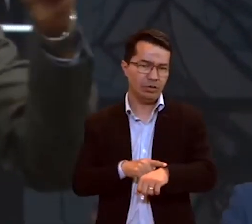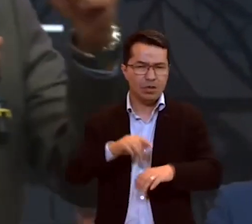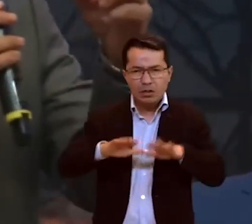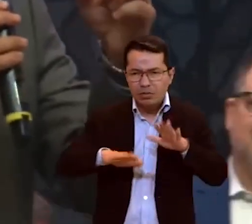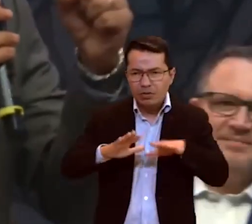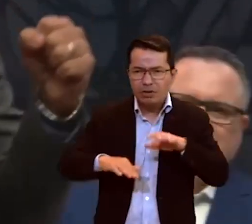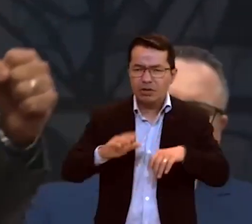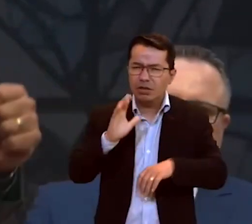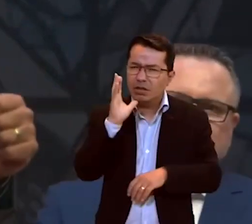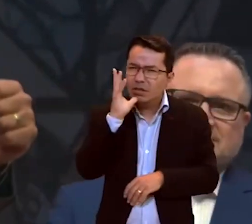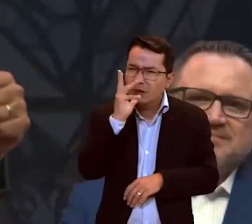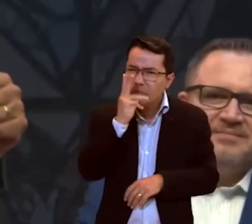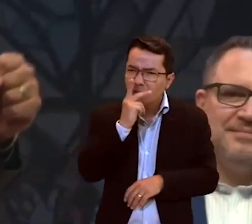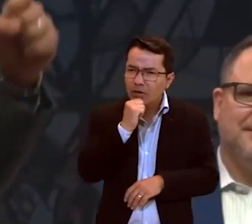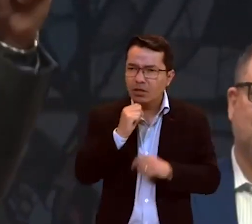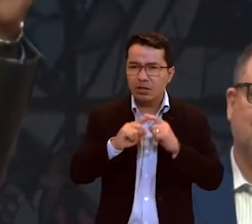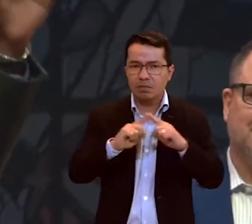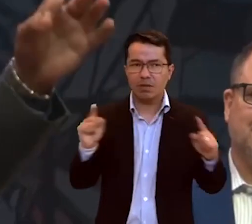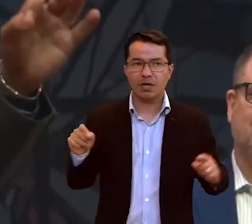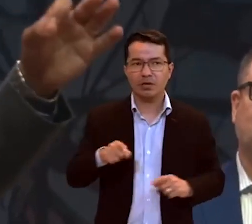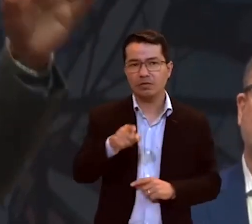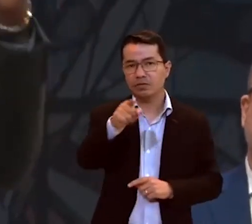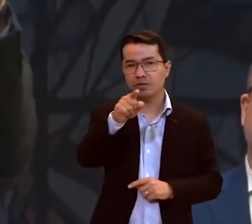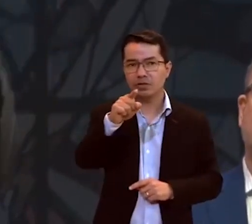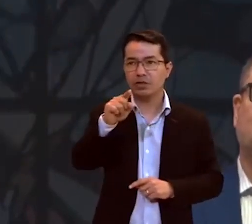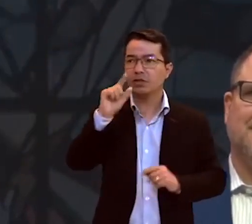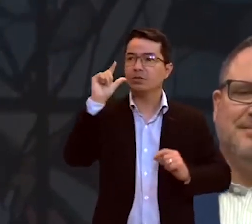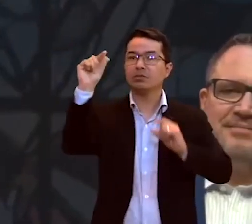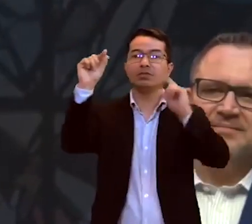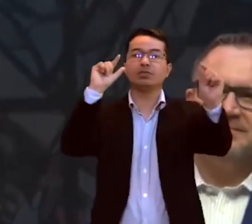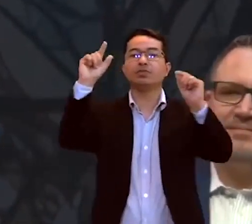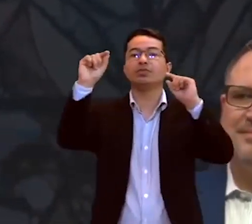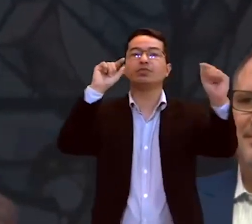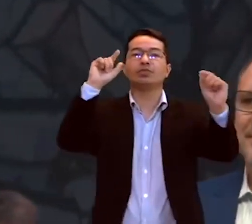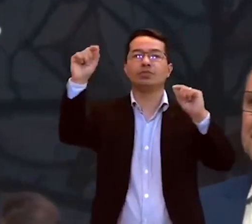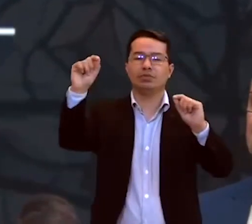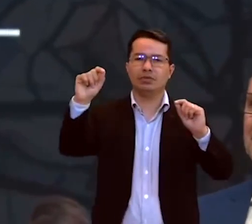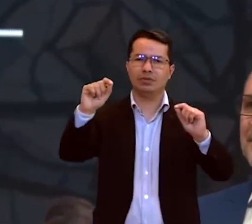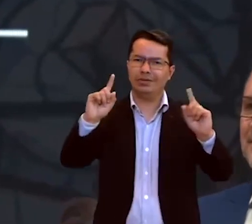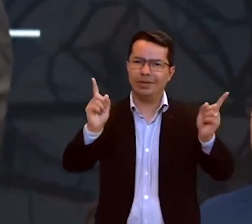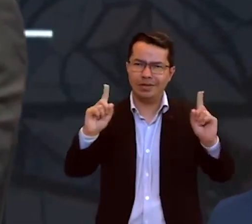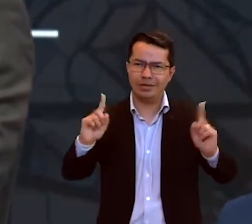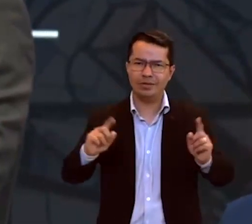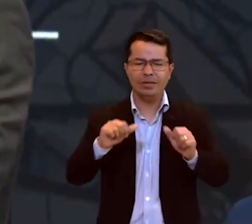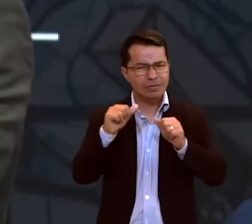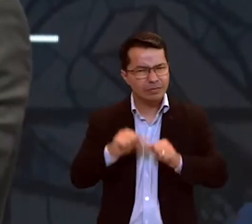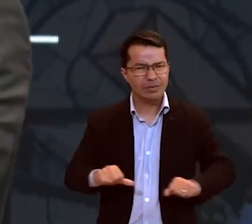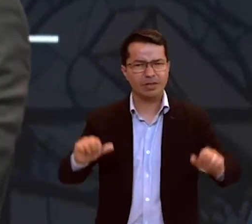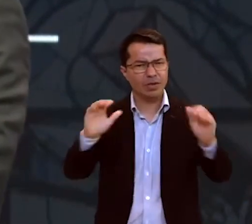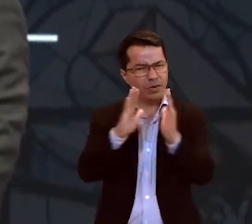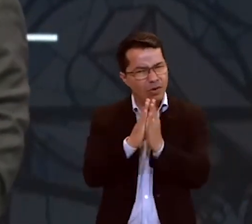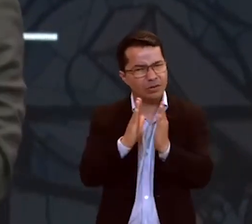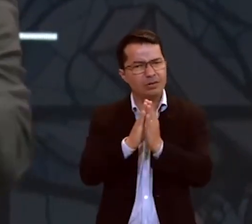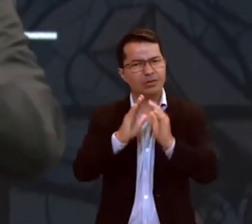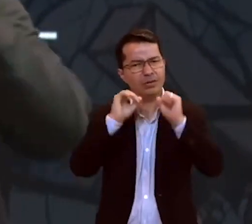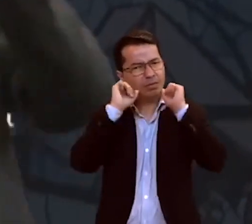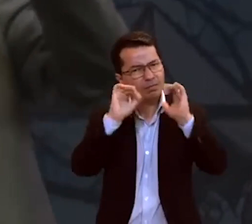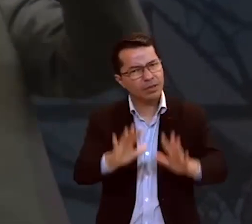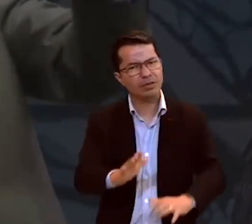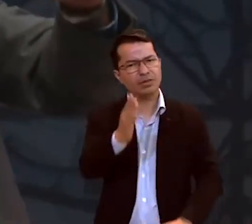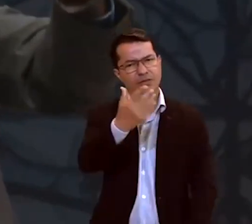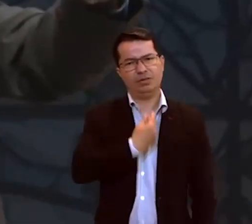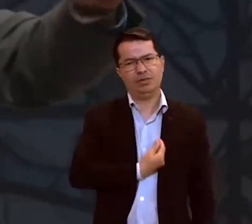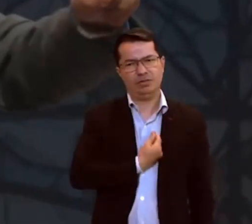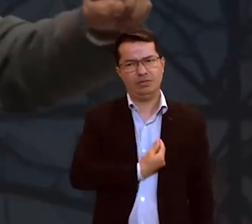Mas persevere, espera um pouquinho. Não volta para o teu lugar, para a tua casa, sem alguém orar por você. Não faz isso não. Fica aqui que a